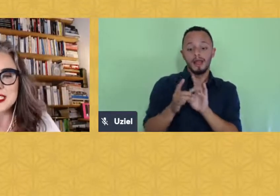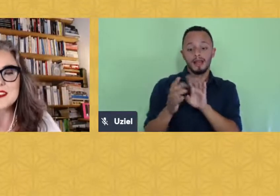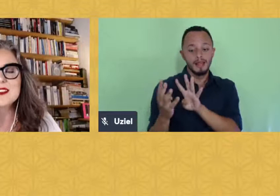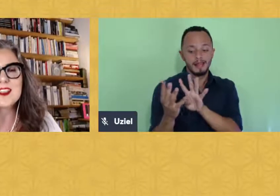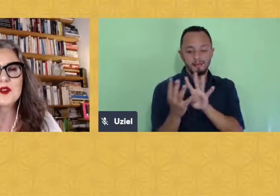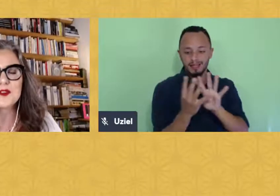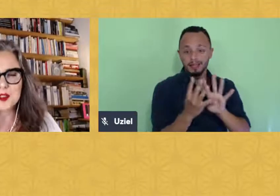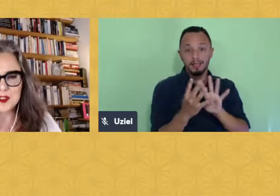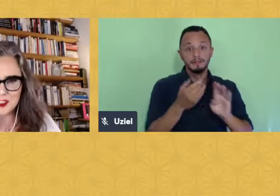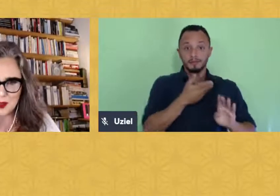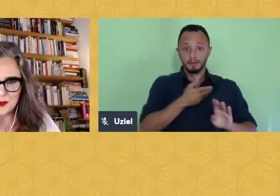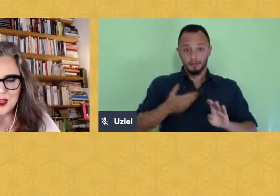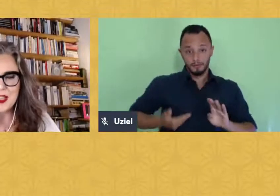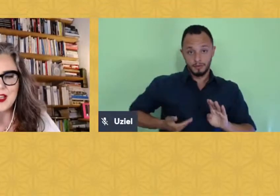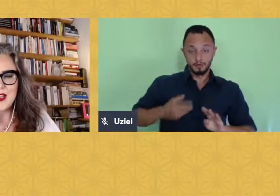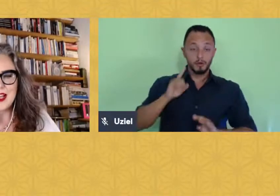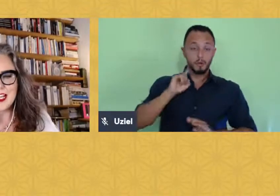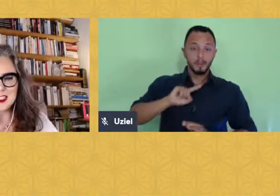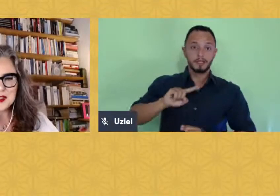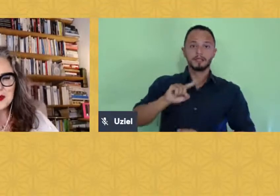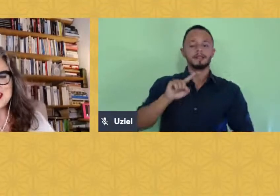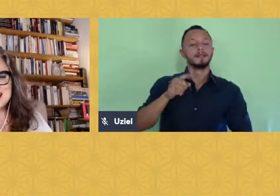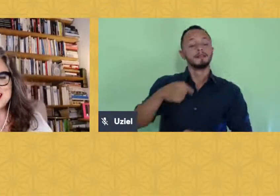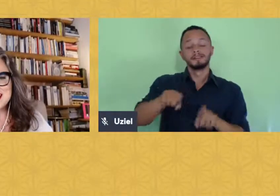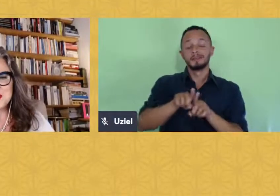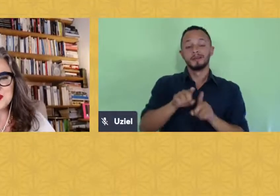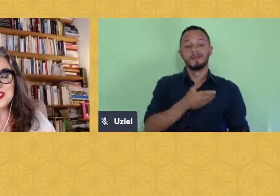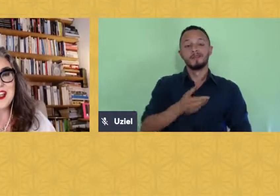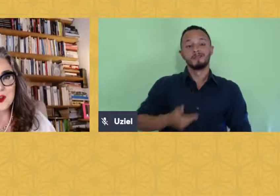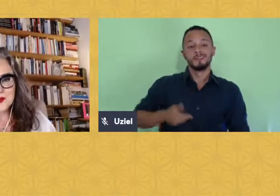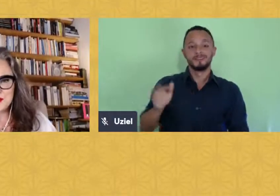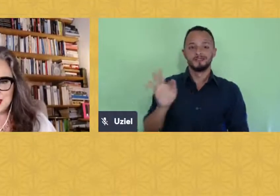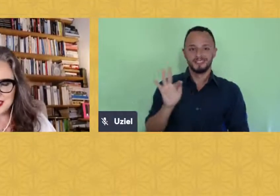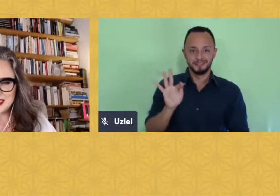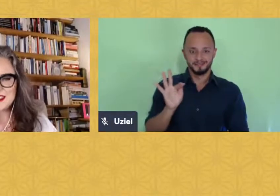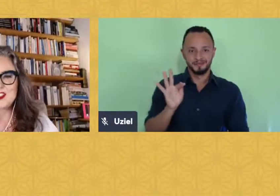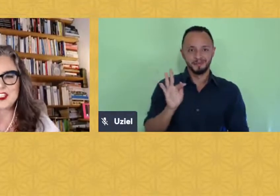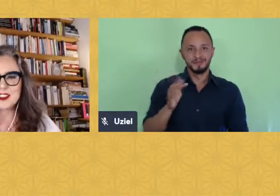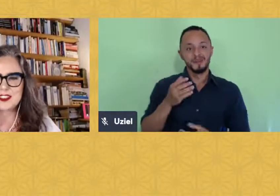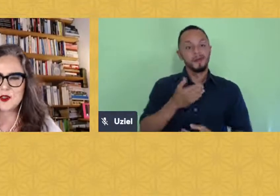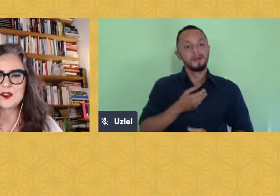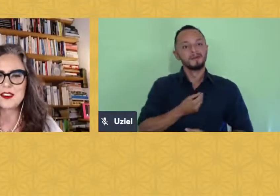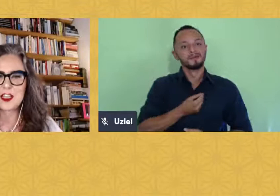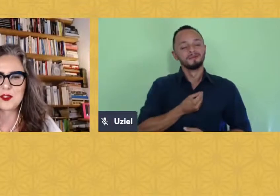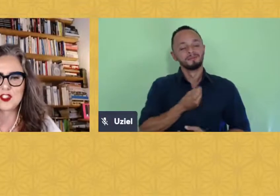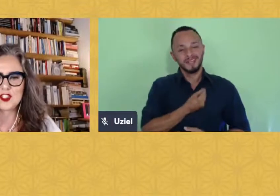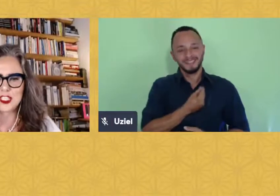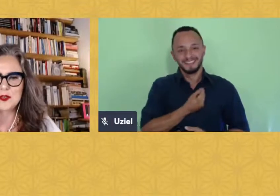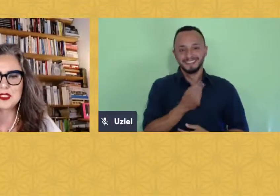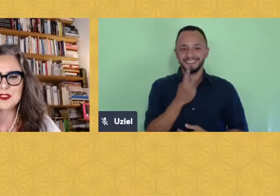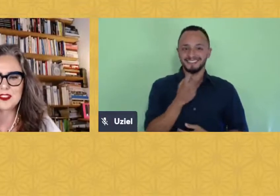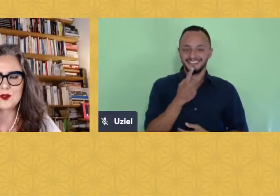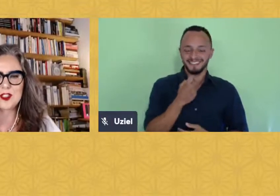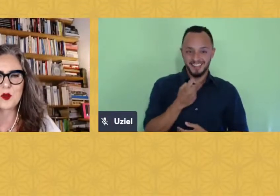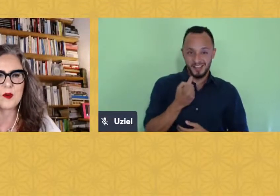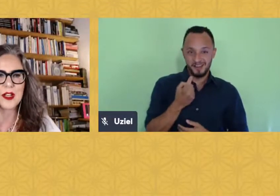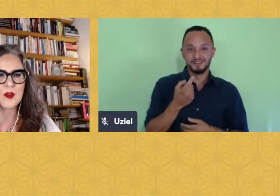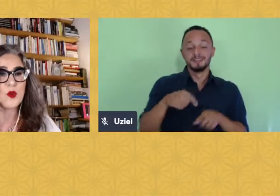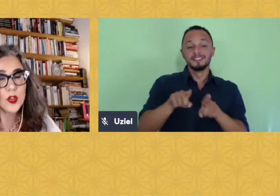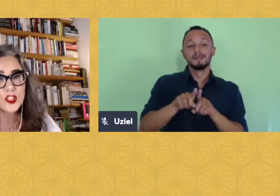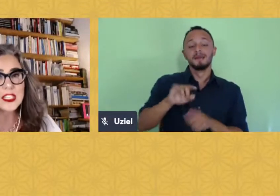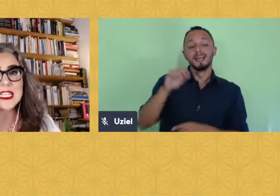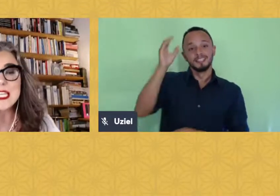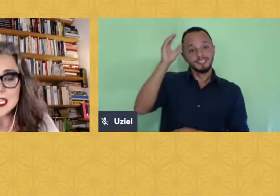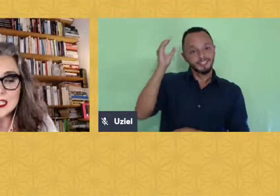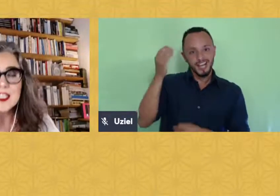Governo de Minas e do Governo Federal. Agradeço a presença do Uziel Pereira e Jane Silva, intérpretes de Libras, que nos